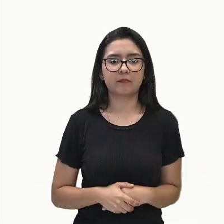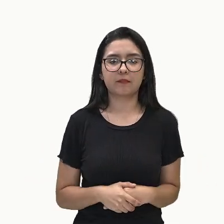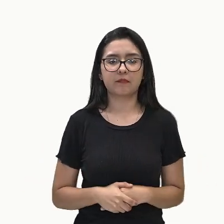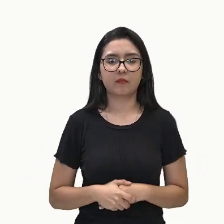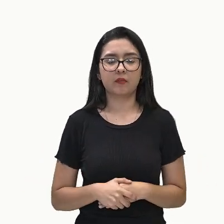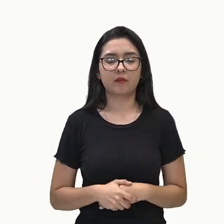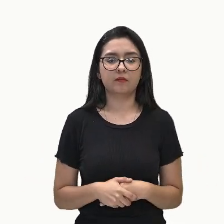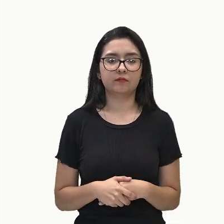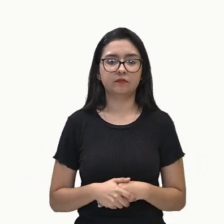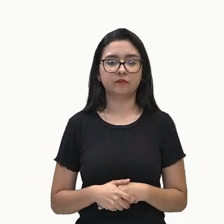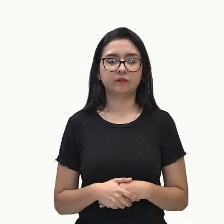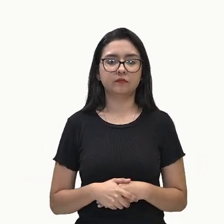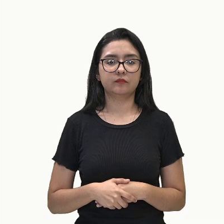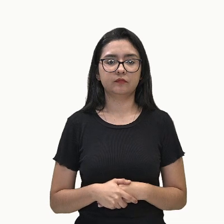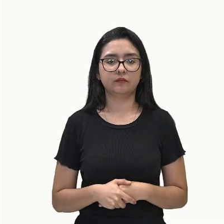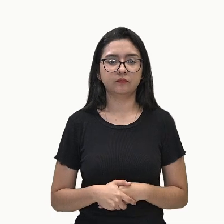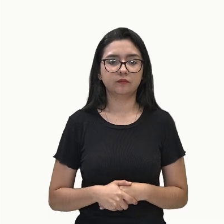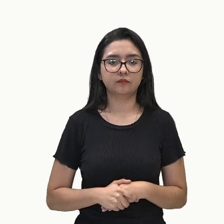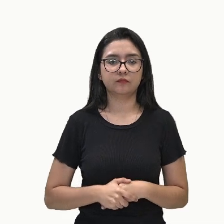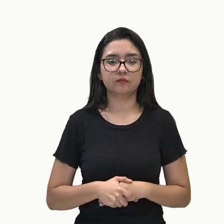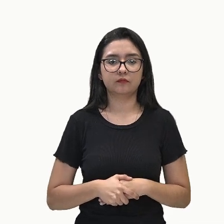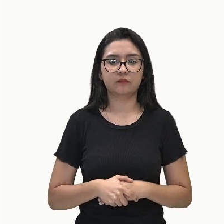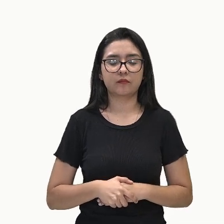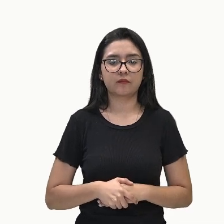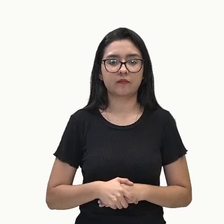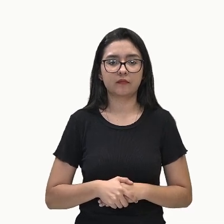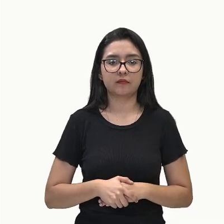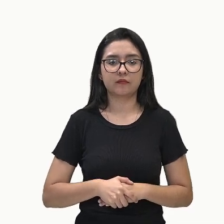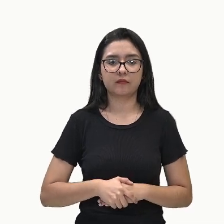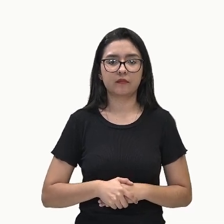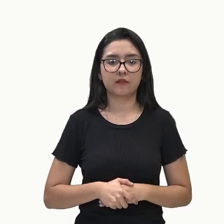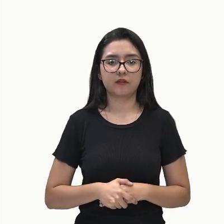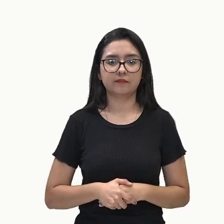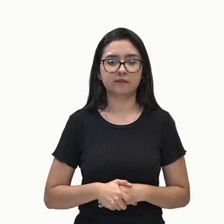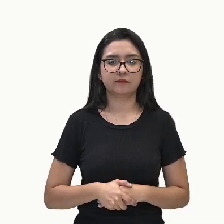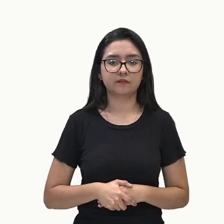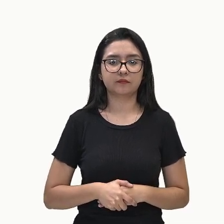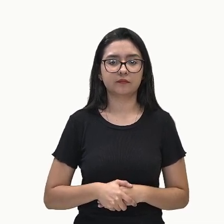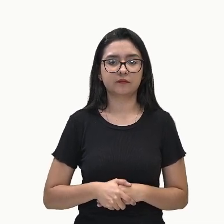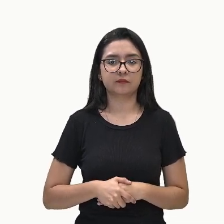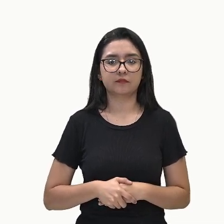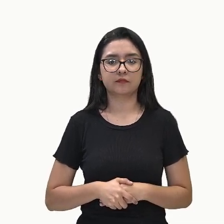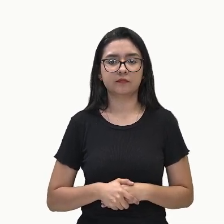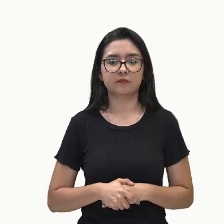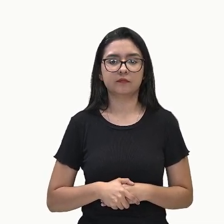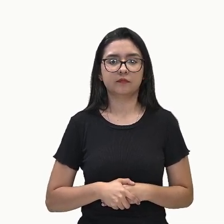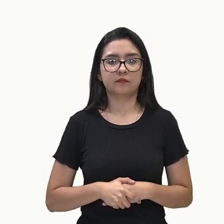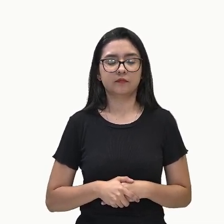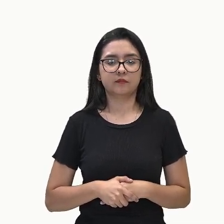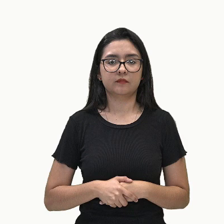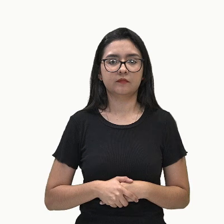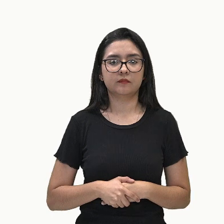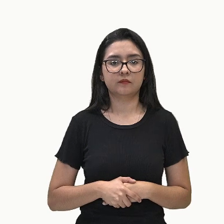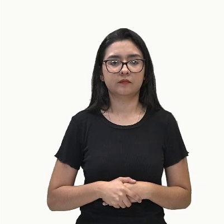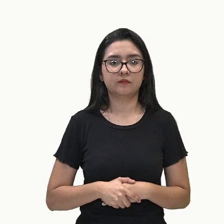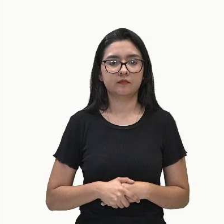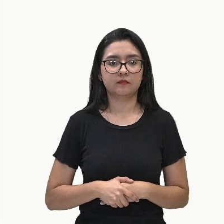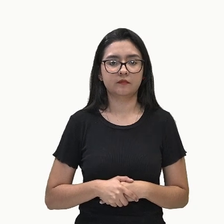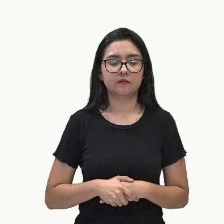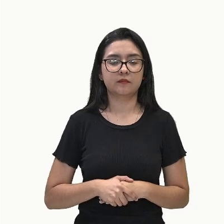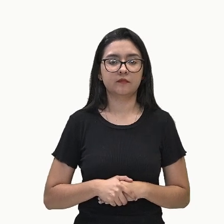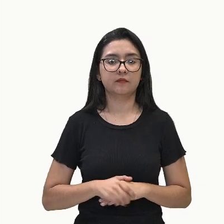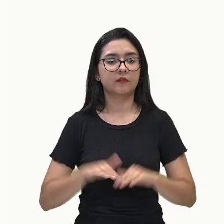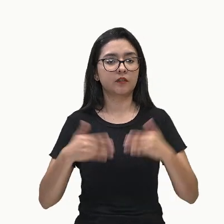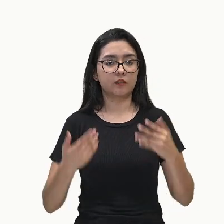están enfermos y les receta algún medicamento para que se sanem. Então, nós temos